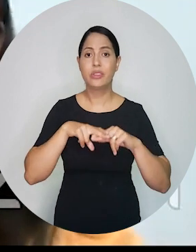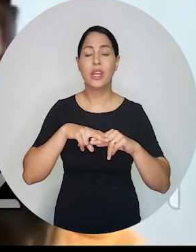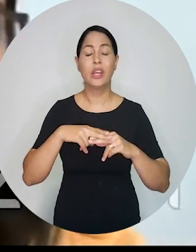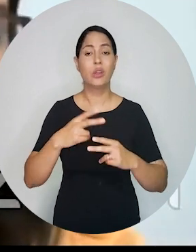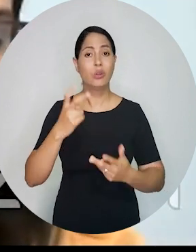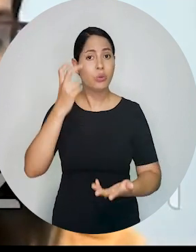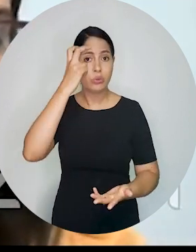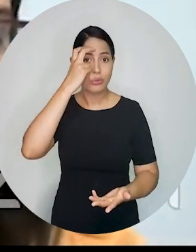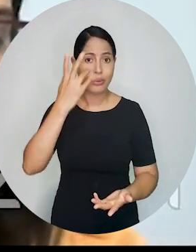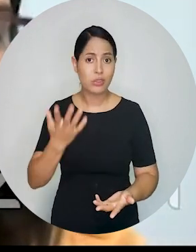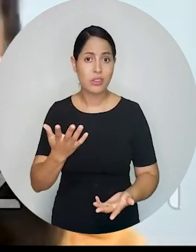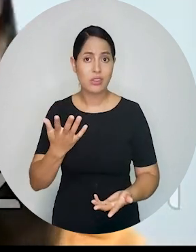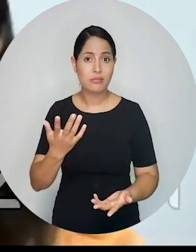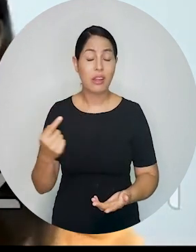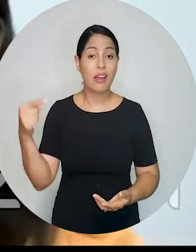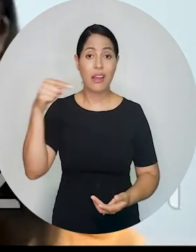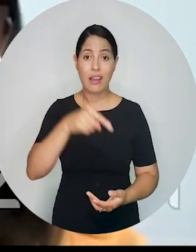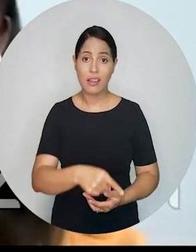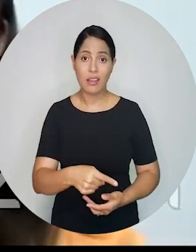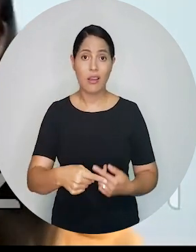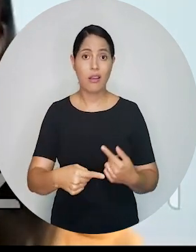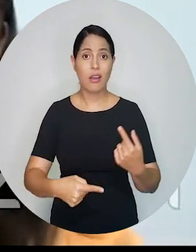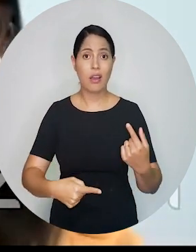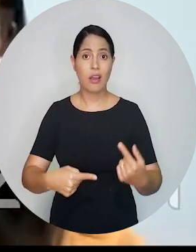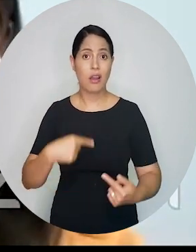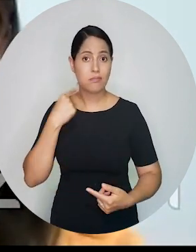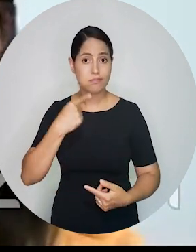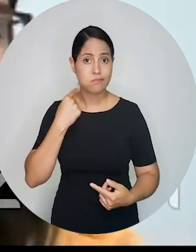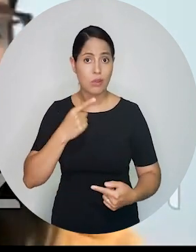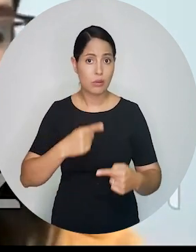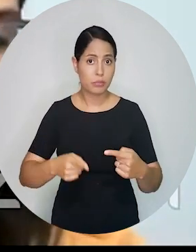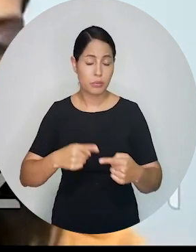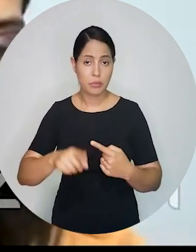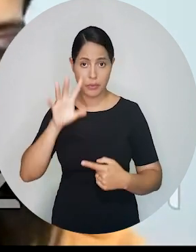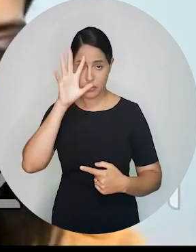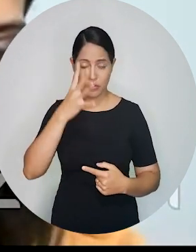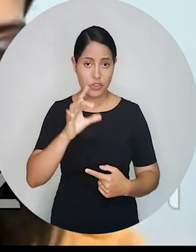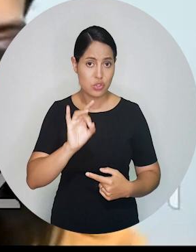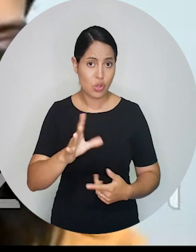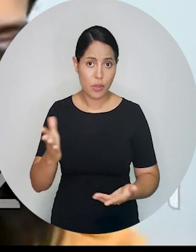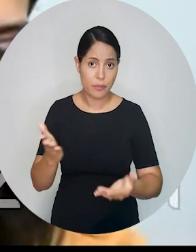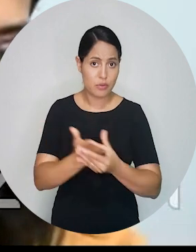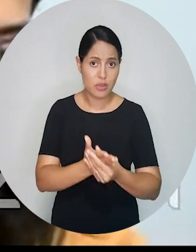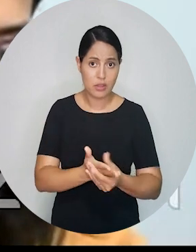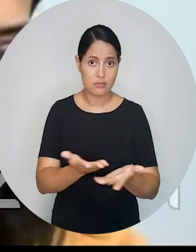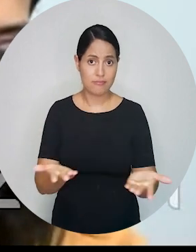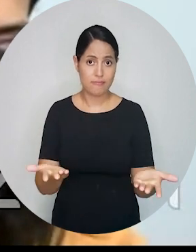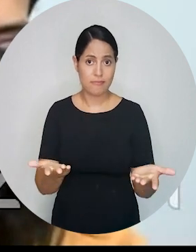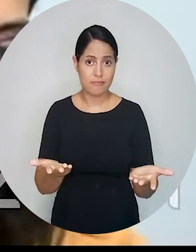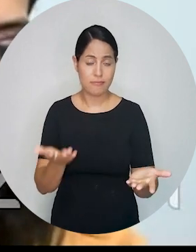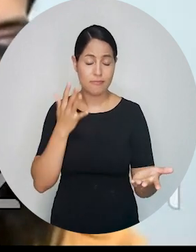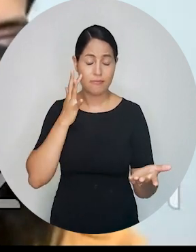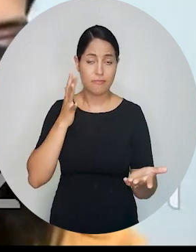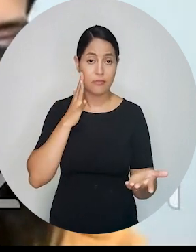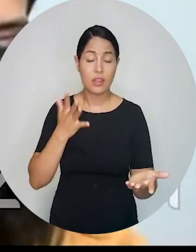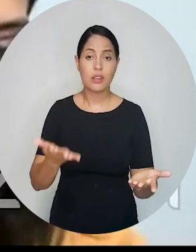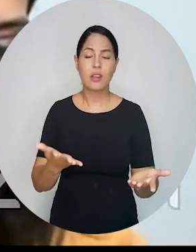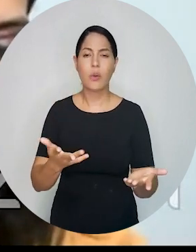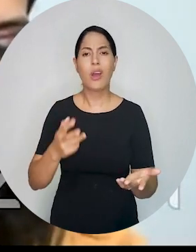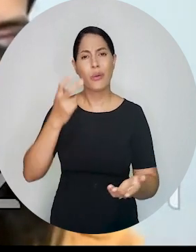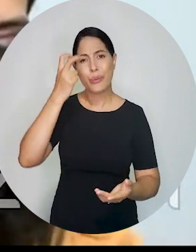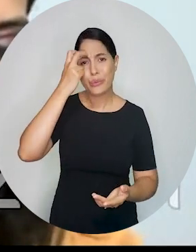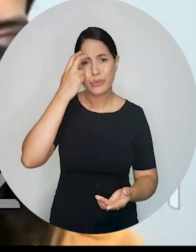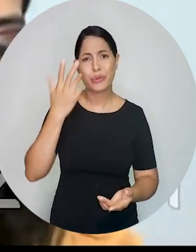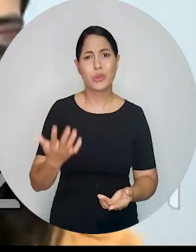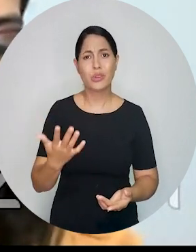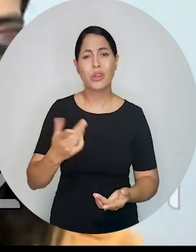Advogado só vem para resolver problema e colocar processo. Ponto. Isso é uma cultura que, por isso que eu digo que a gente